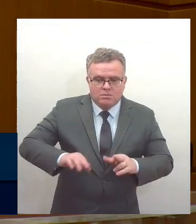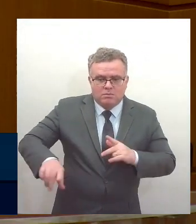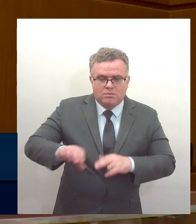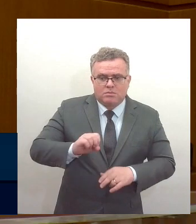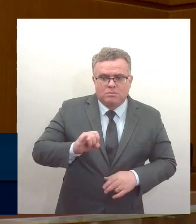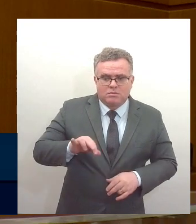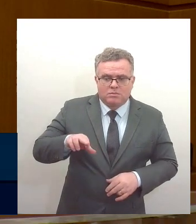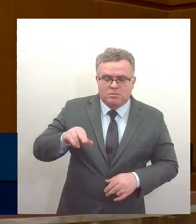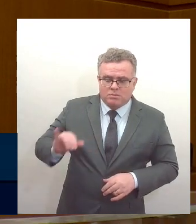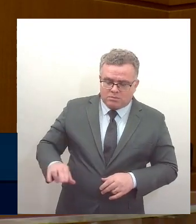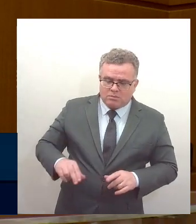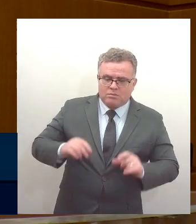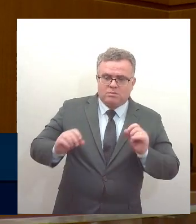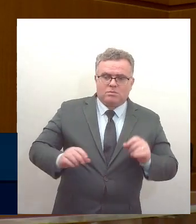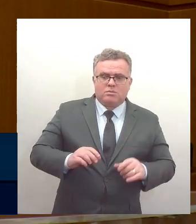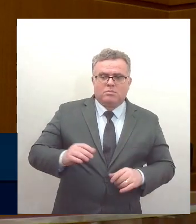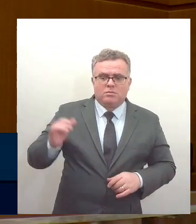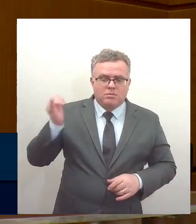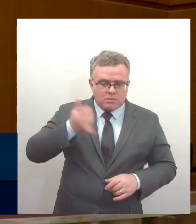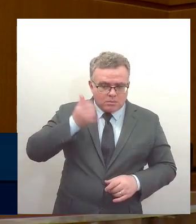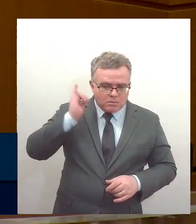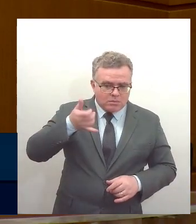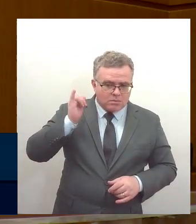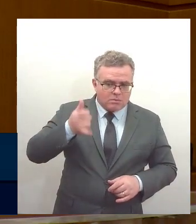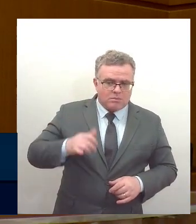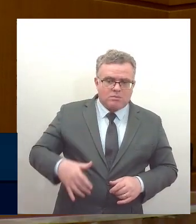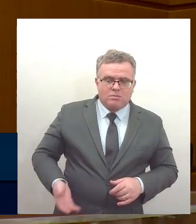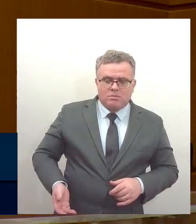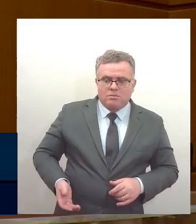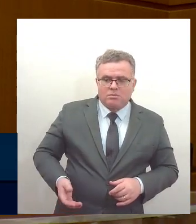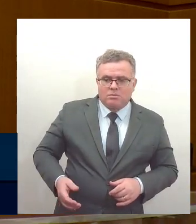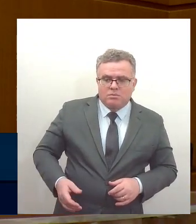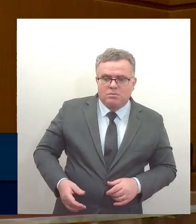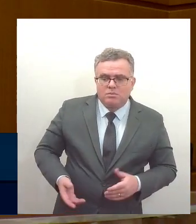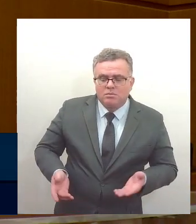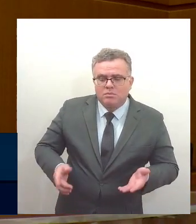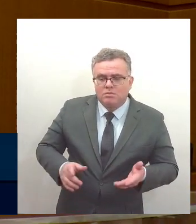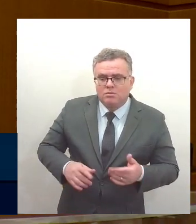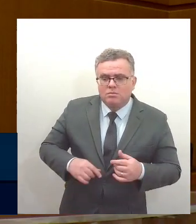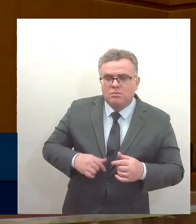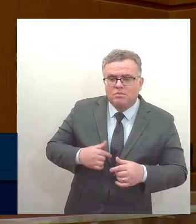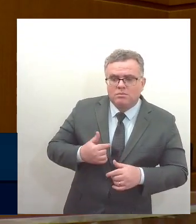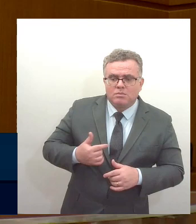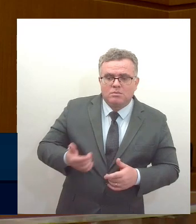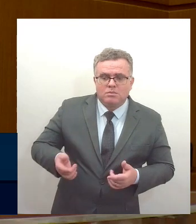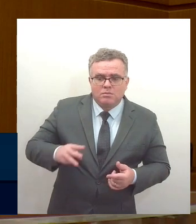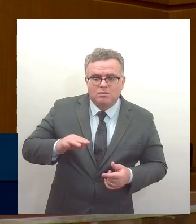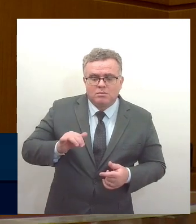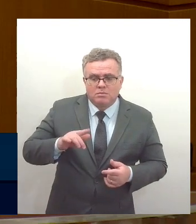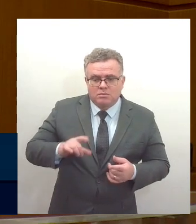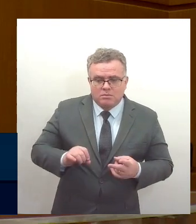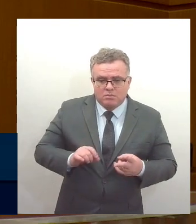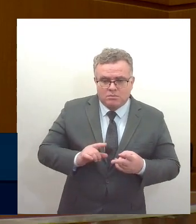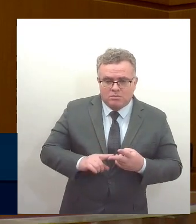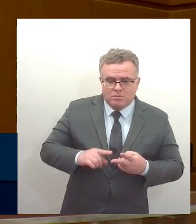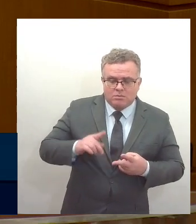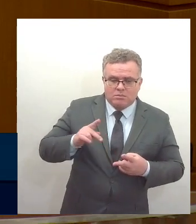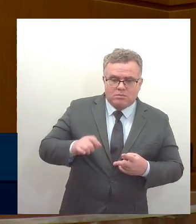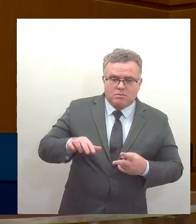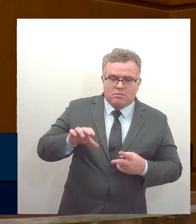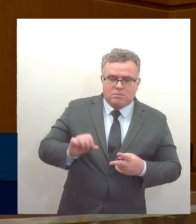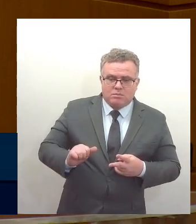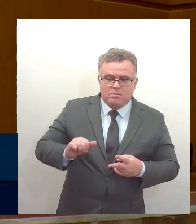Nossa Senhora Aparecida, além dos municípios de Malhada dos Bois e Pedra Mole, onde o programa foi implementado na última